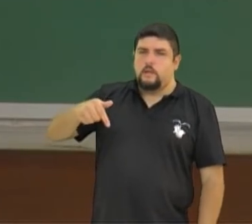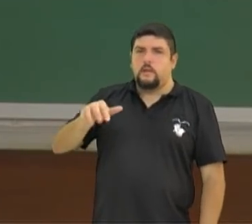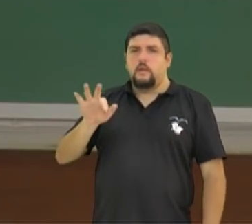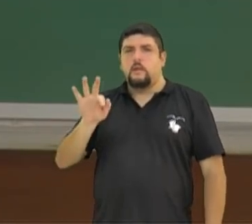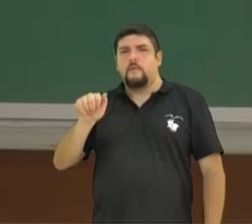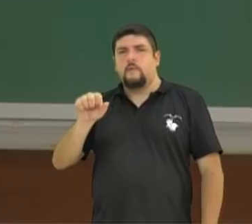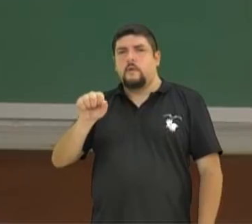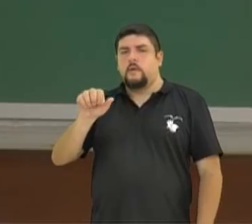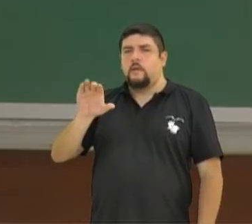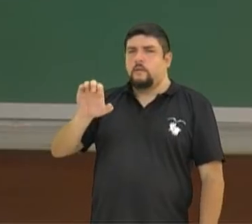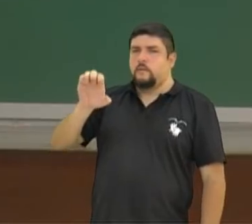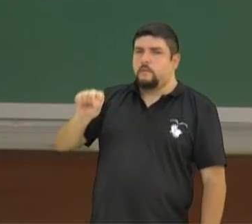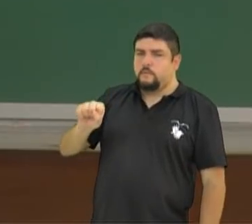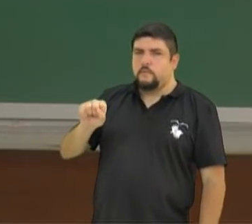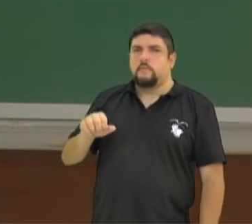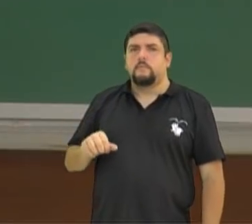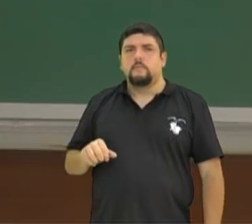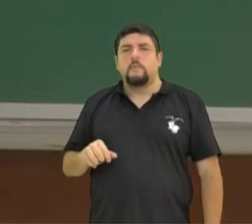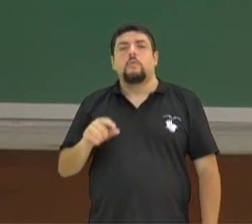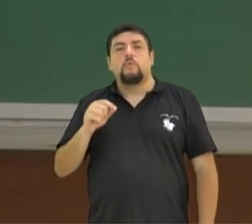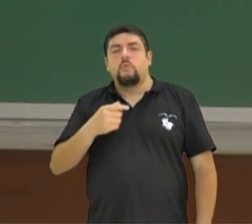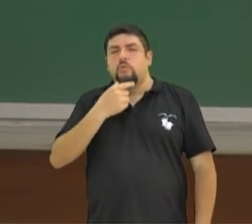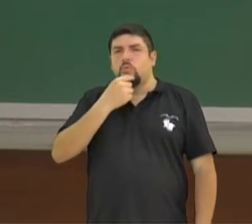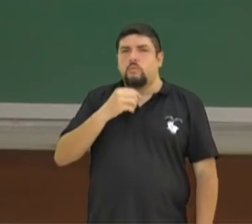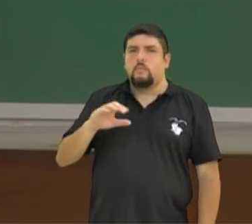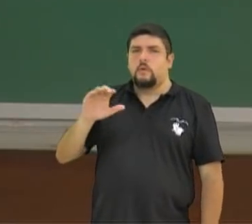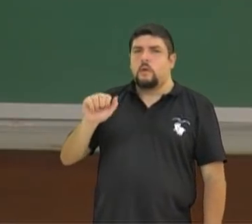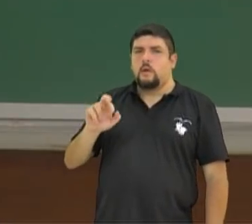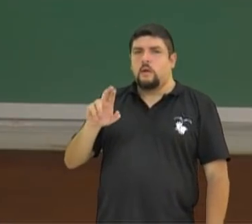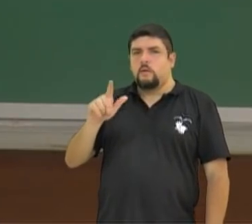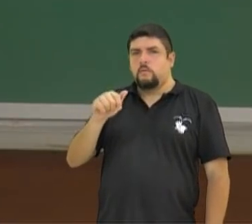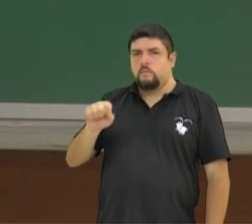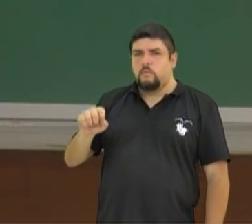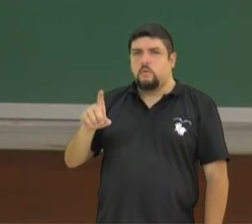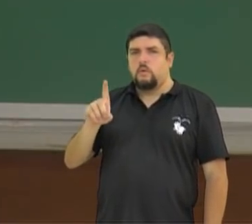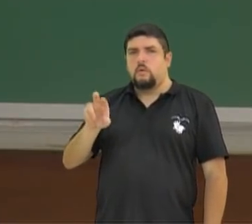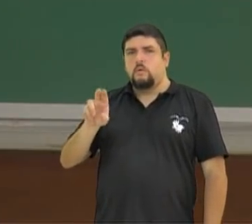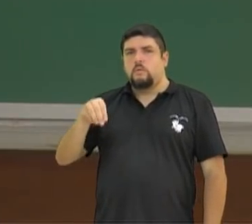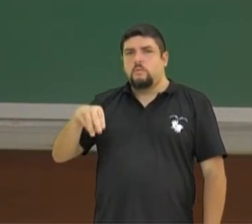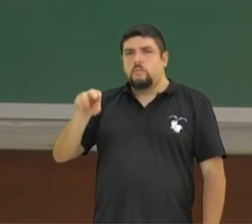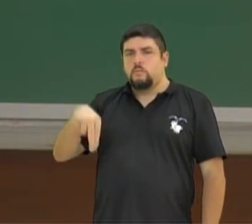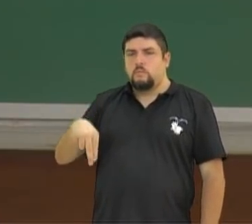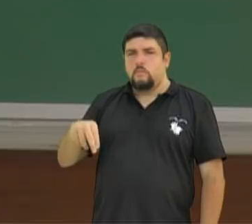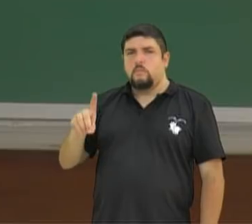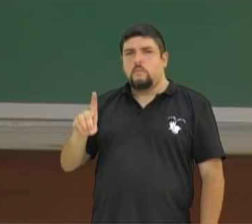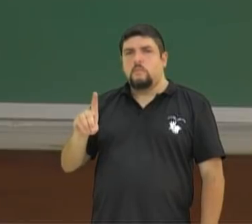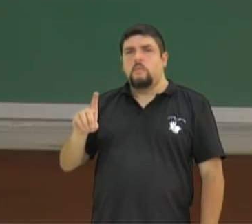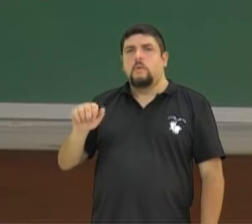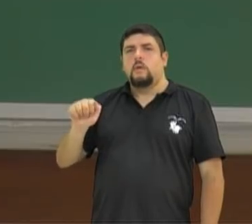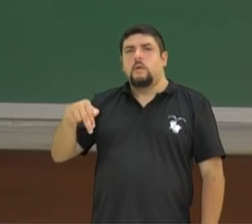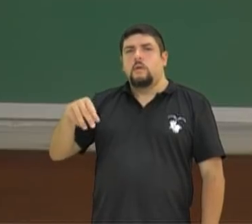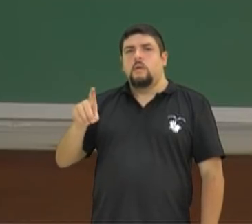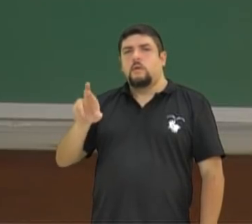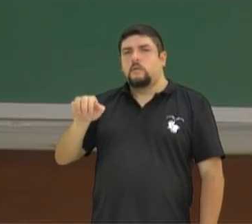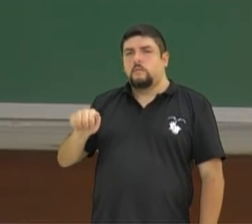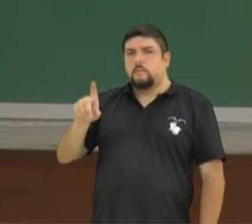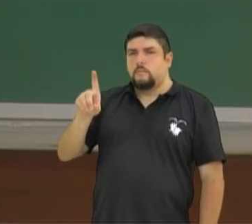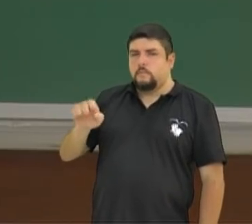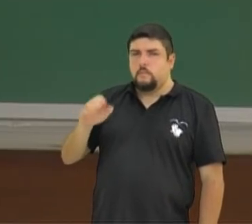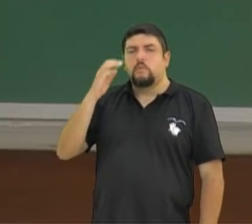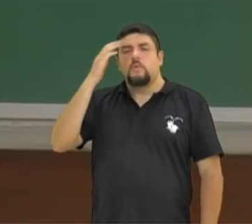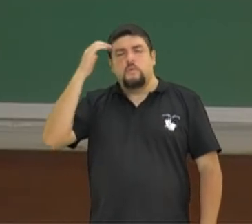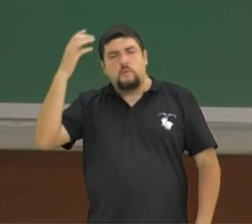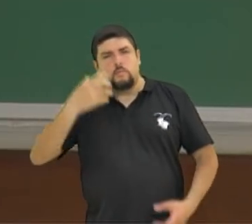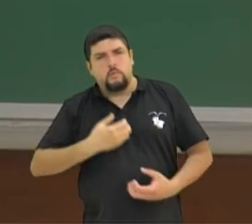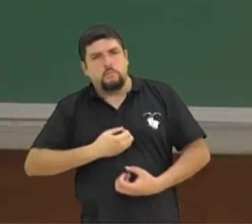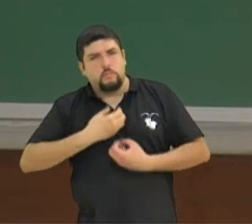Carlos Drummond de Andrade. O Carlos Drummond de Andrade é um autor que vocês provavelmente já conhecem, já leram poemas deles, né? Às vezes já leram um conto, crônica,